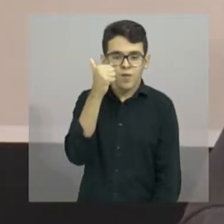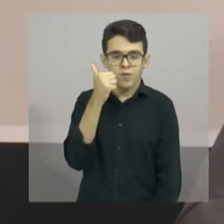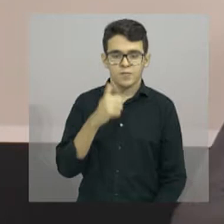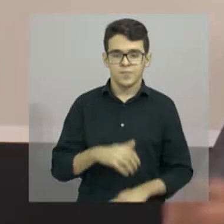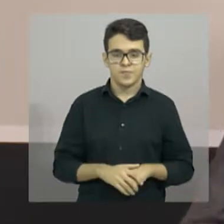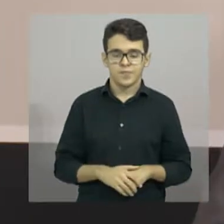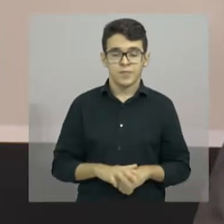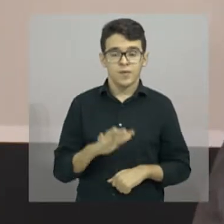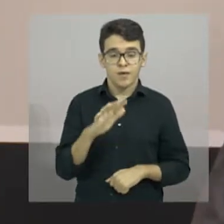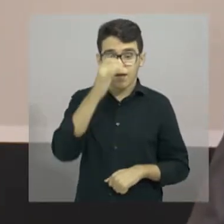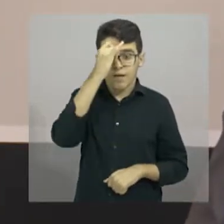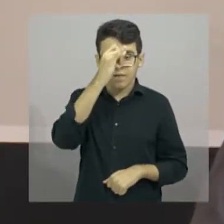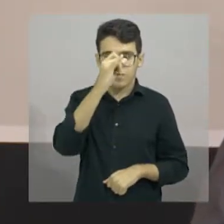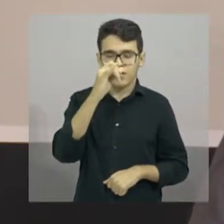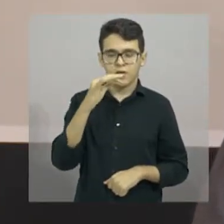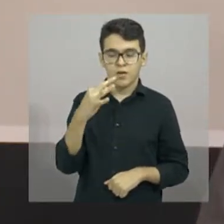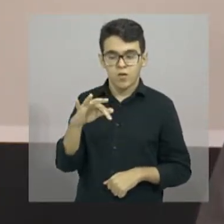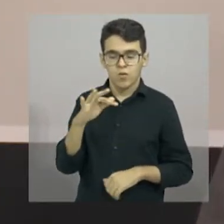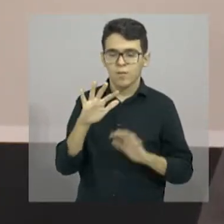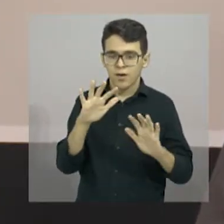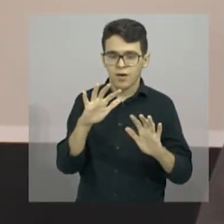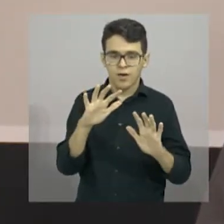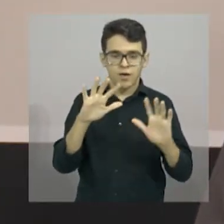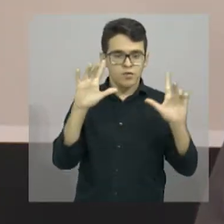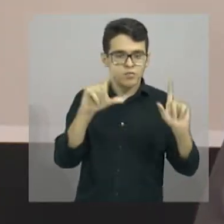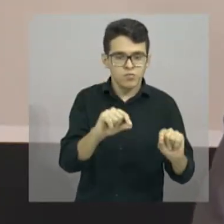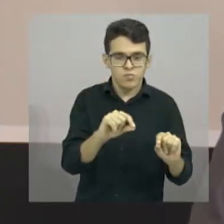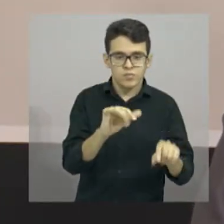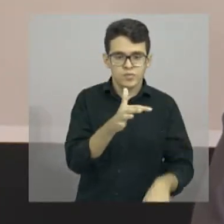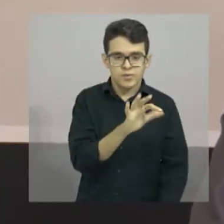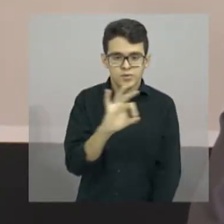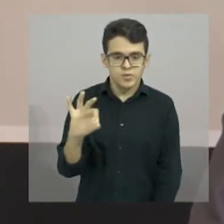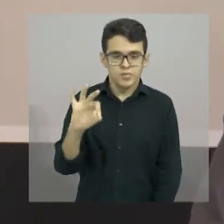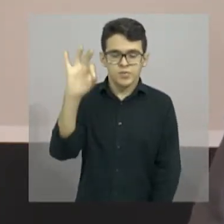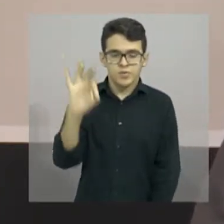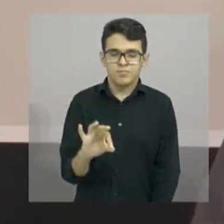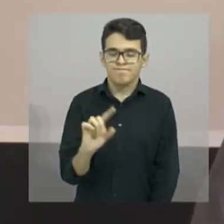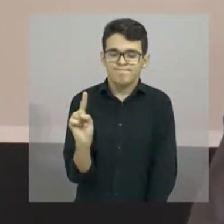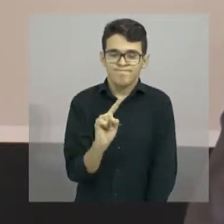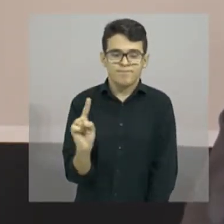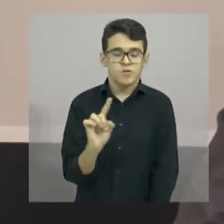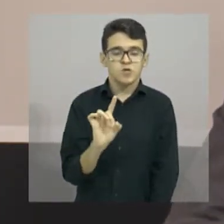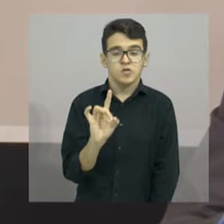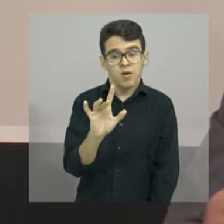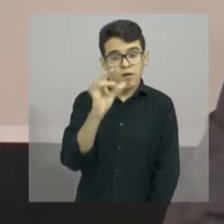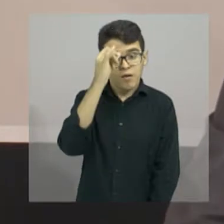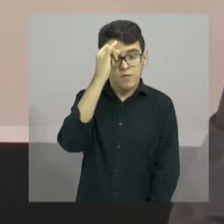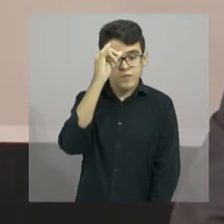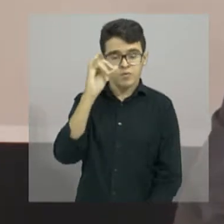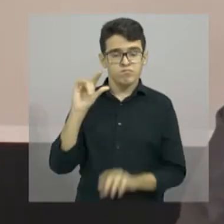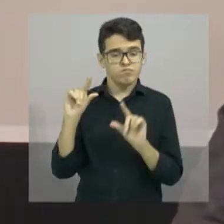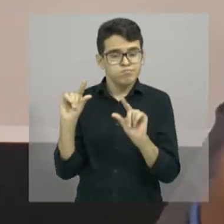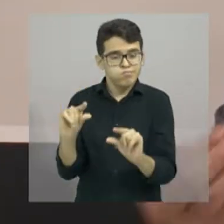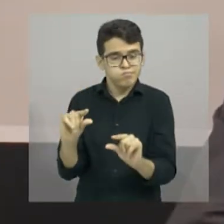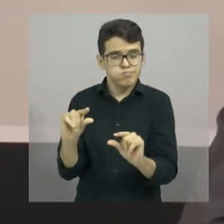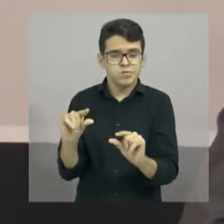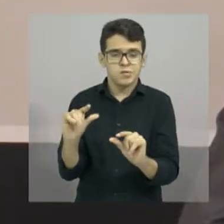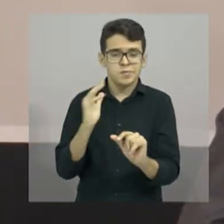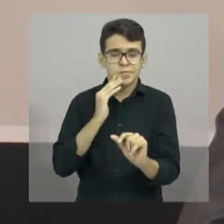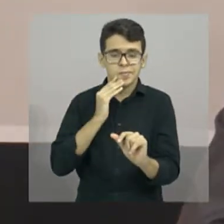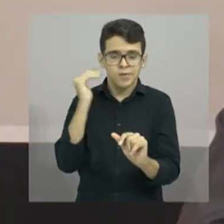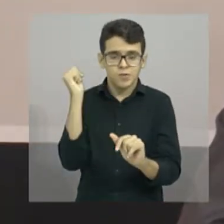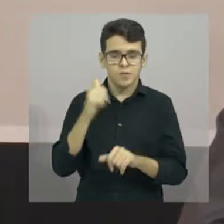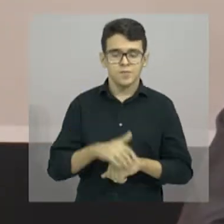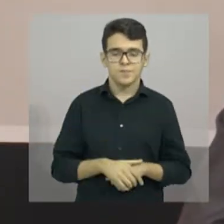zerar, né, acabar com a dor, mas ele tem alguns tratamentos alternativos que podem diminuir a dor. E, paralelo a isso, que é talvez a área